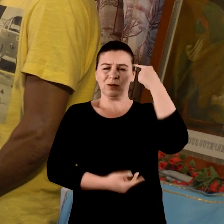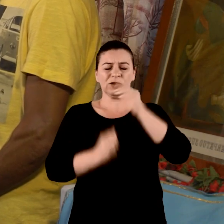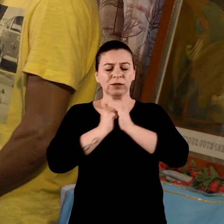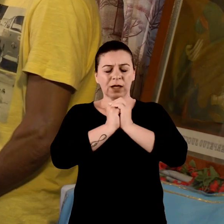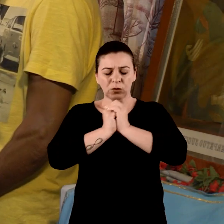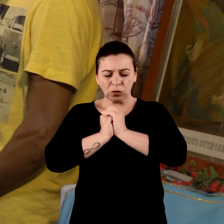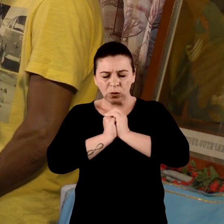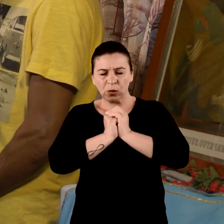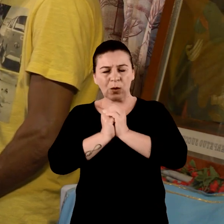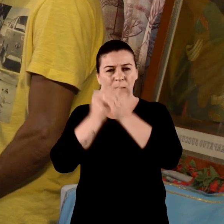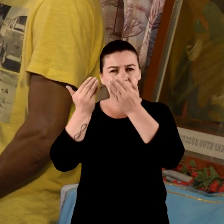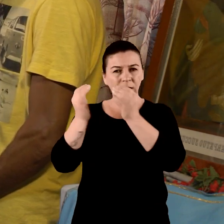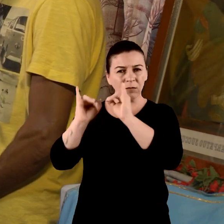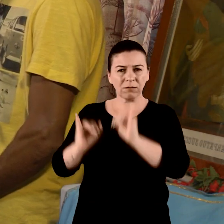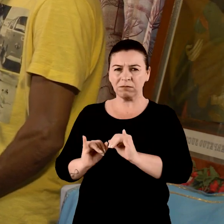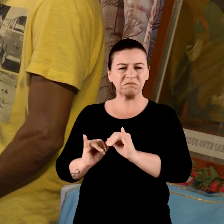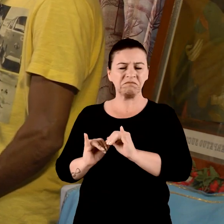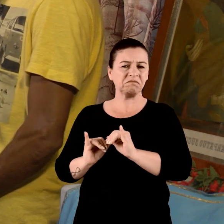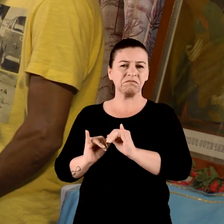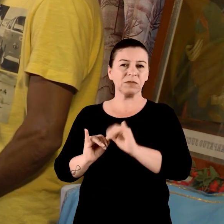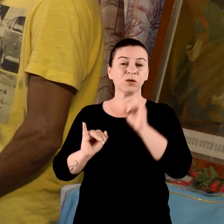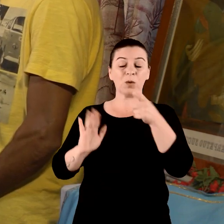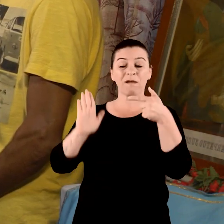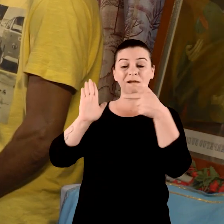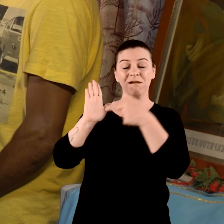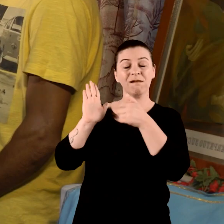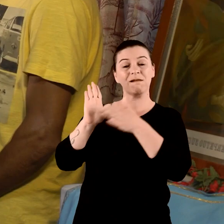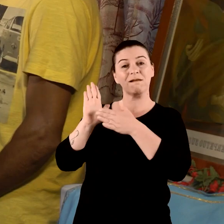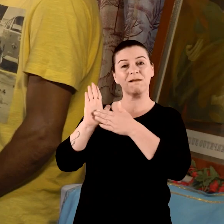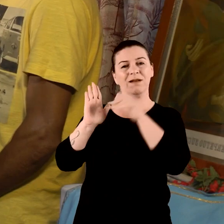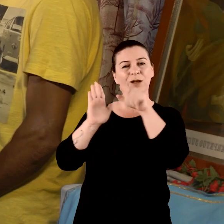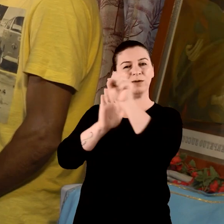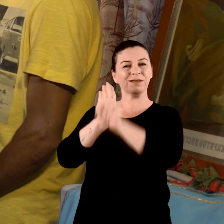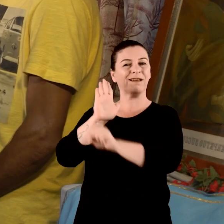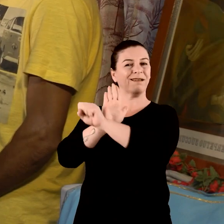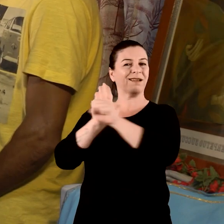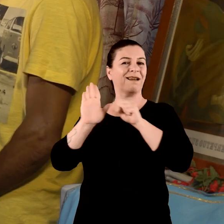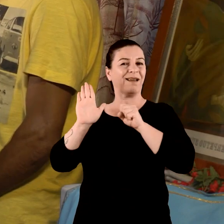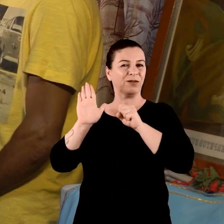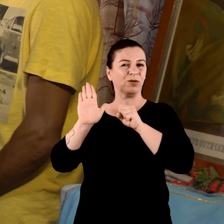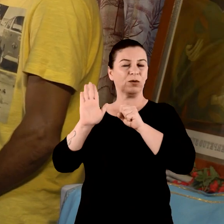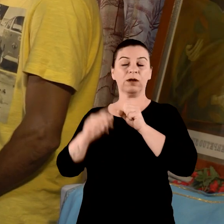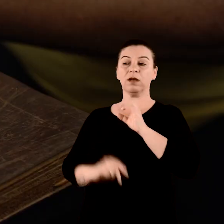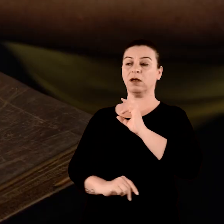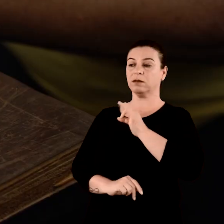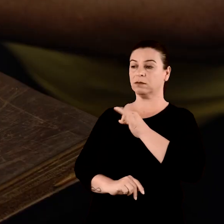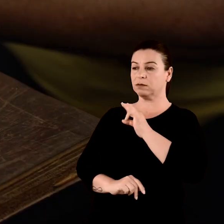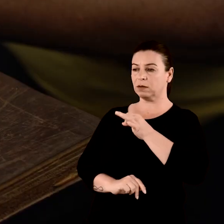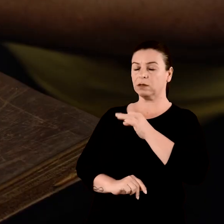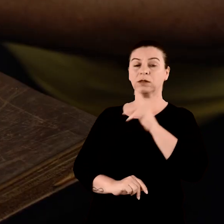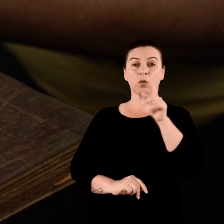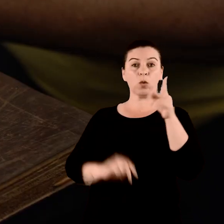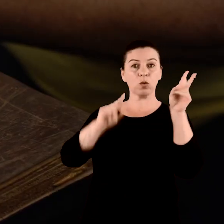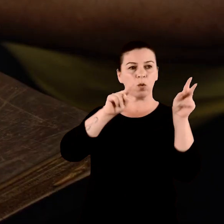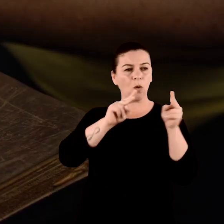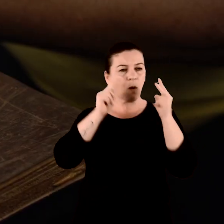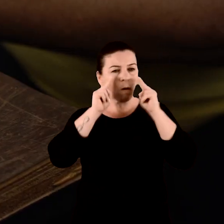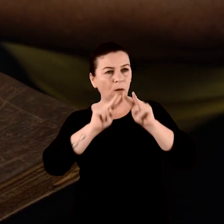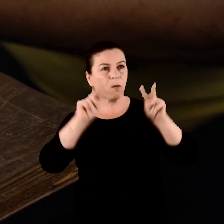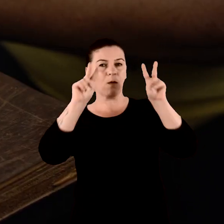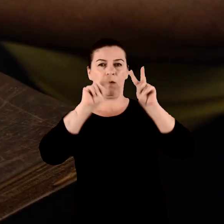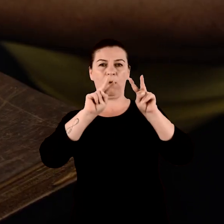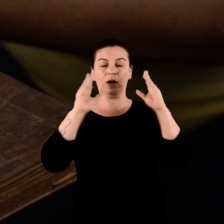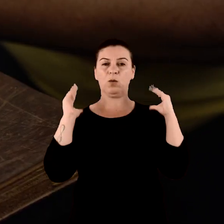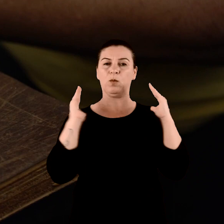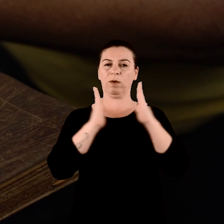santo. Ninguém adora isso aqui. Isso aqui remete ao sagrado. Sim. Quando eu olho uma Nossa Senhora,